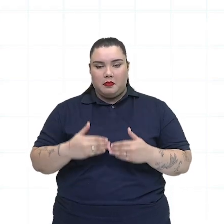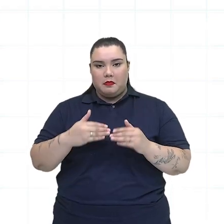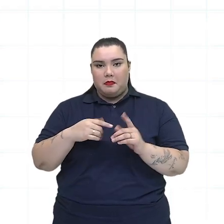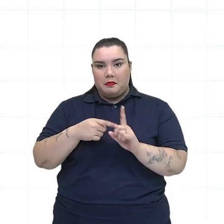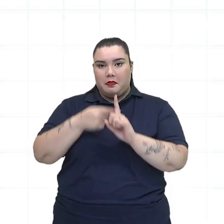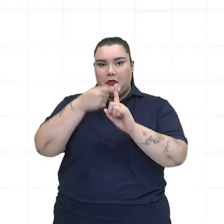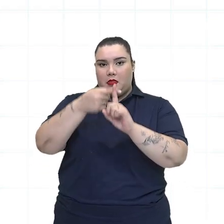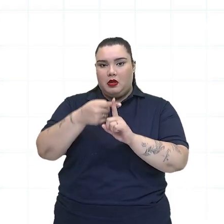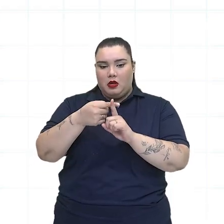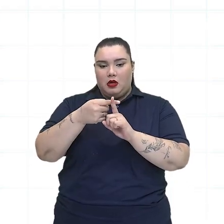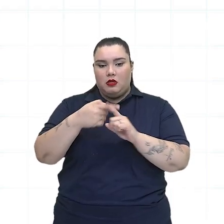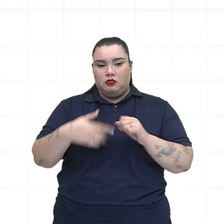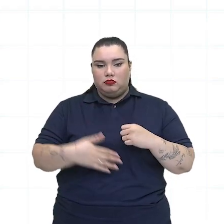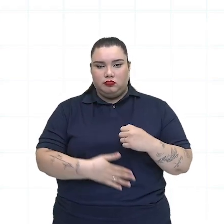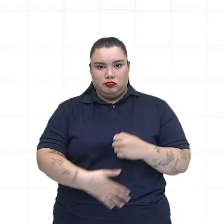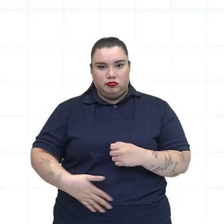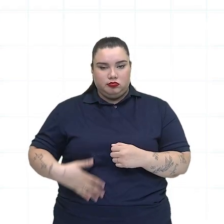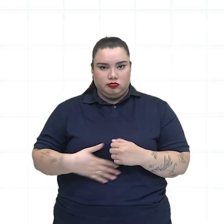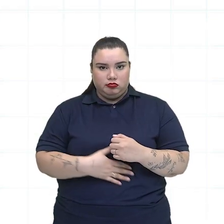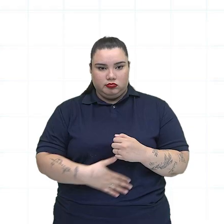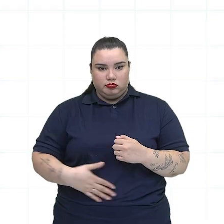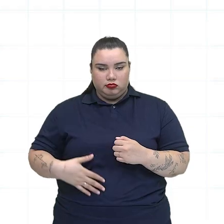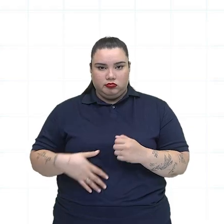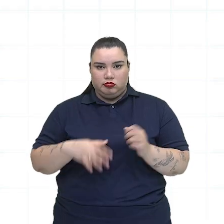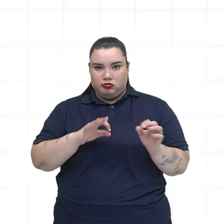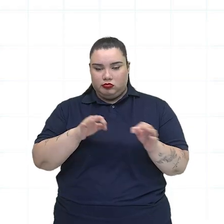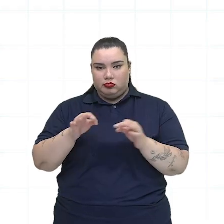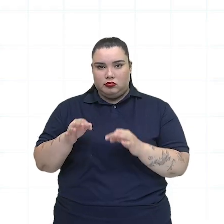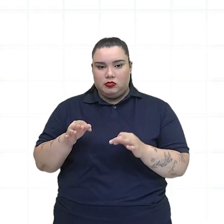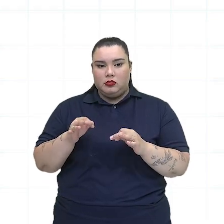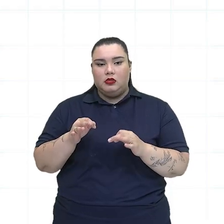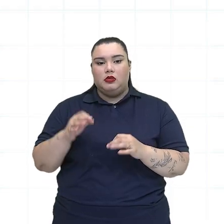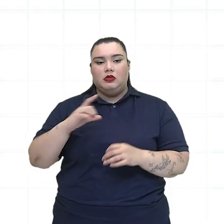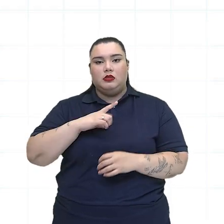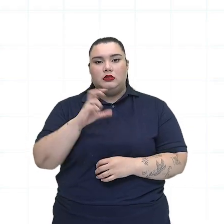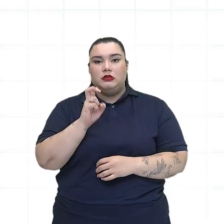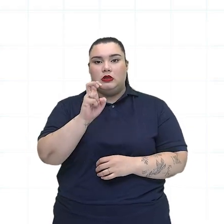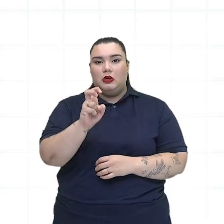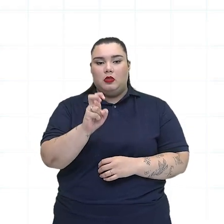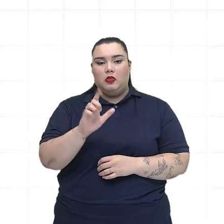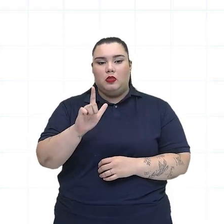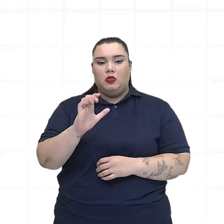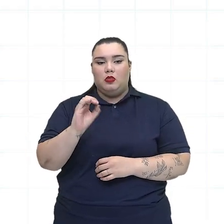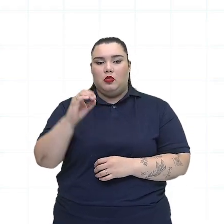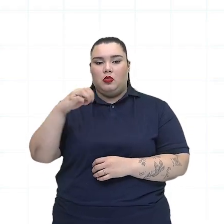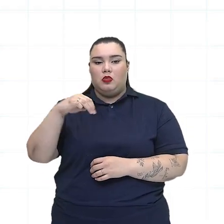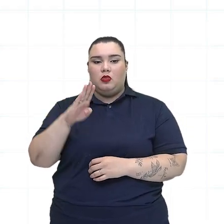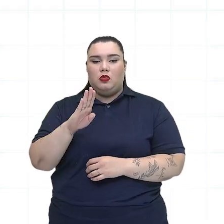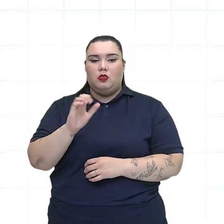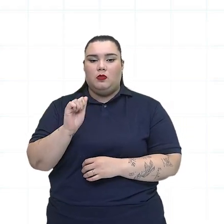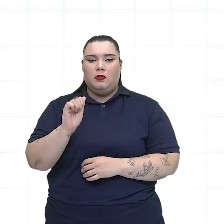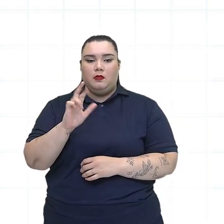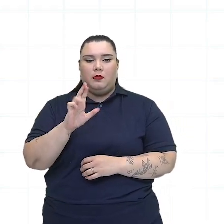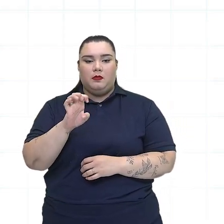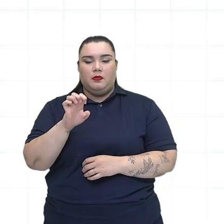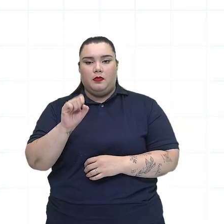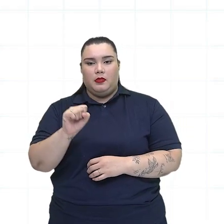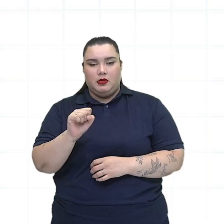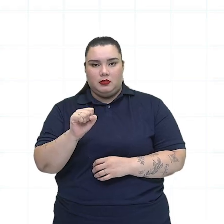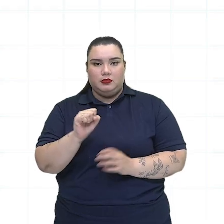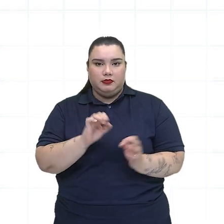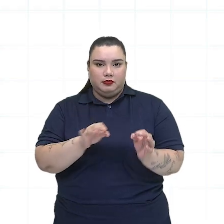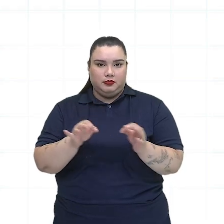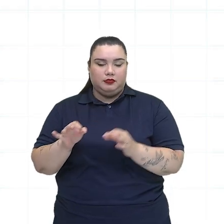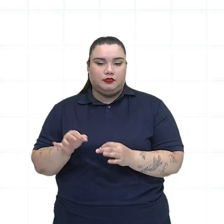mais um pouquinho, na região aqui, mais ou menos na altura do nosso umbigo, nós temos 5 vértebras